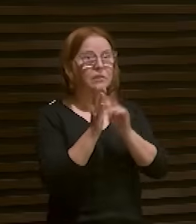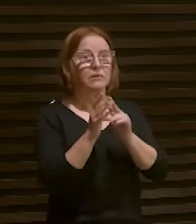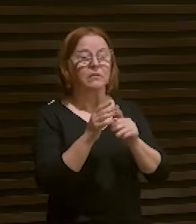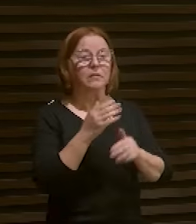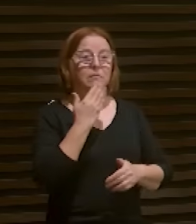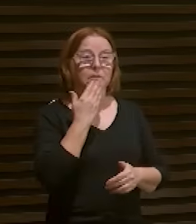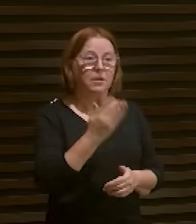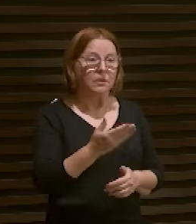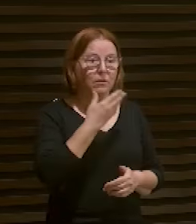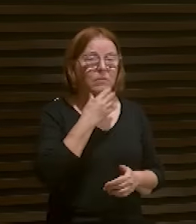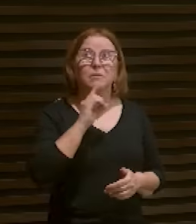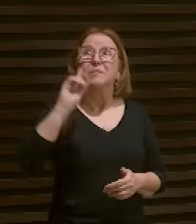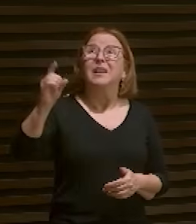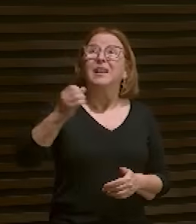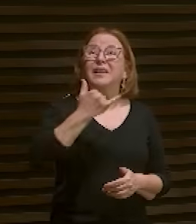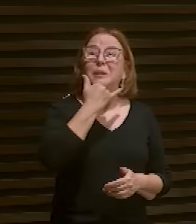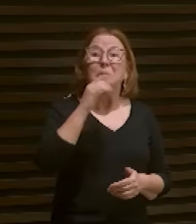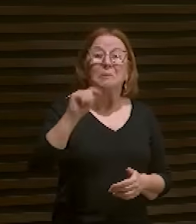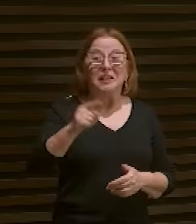o que fazem.